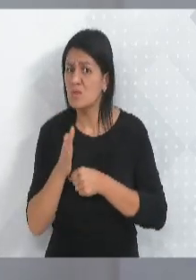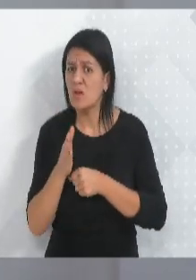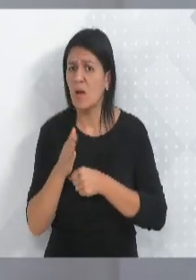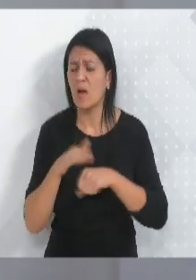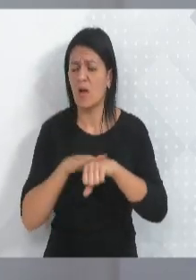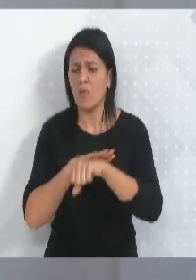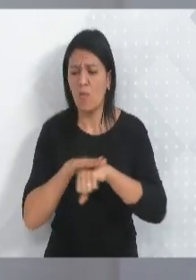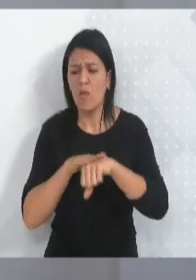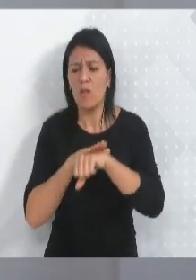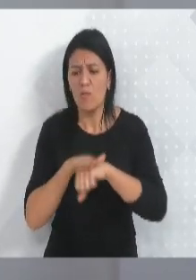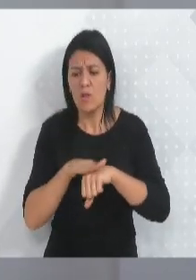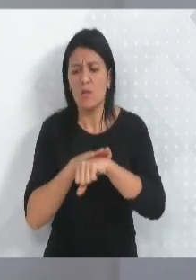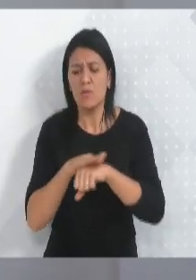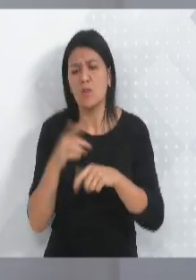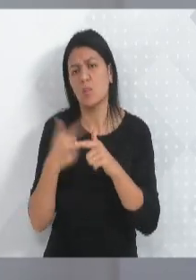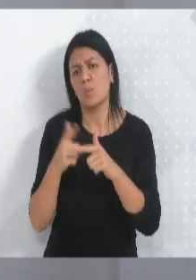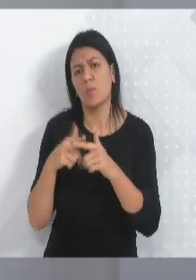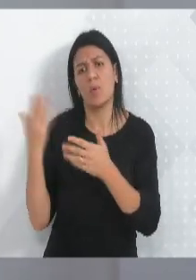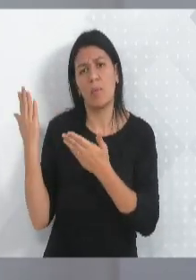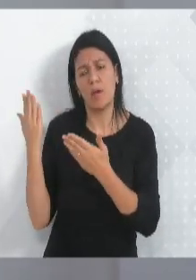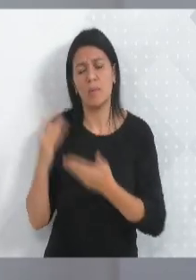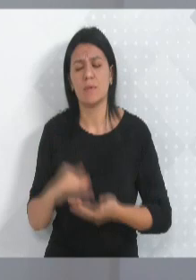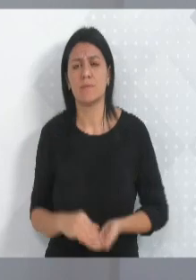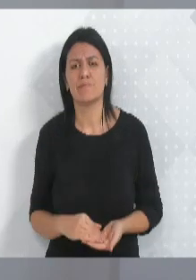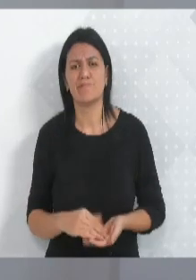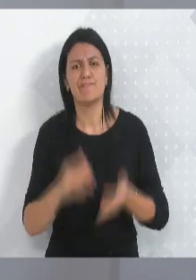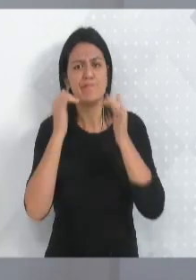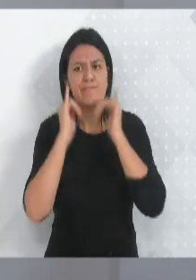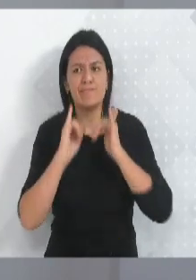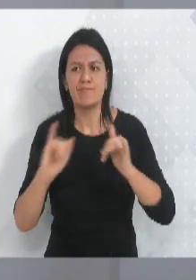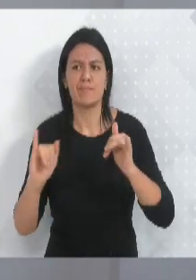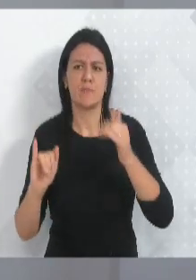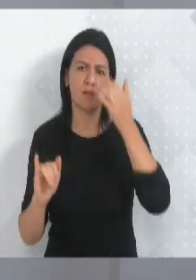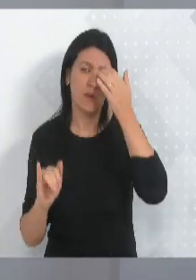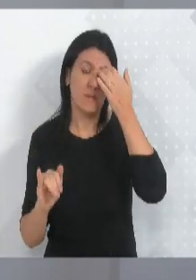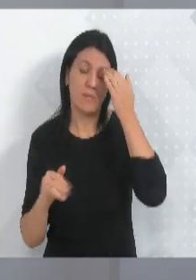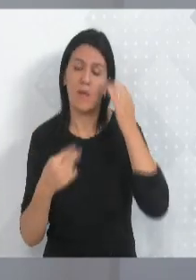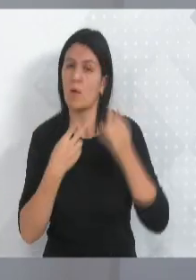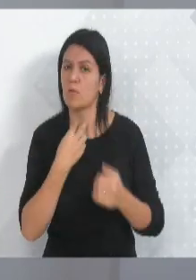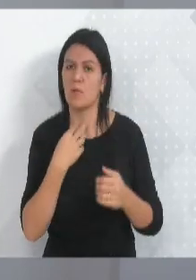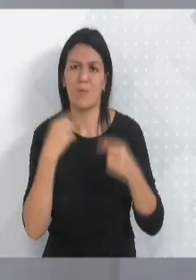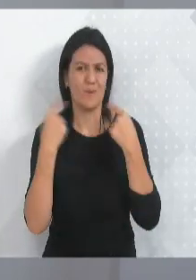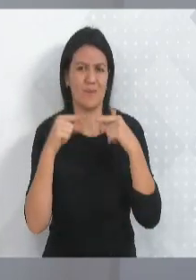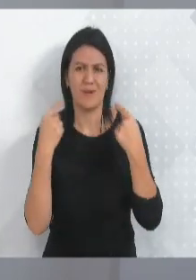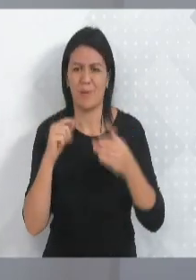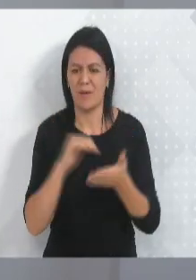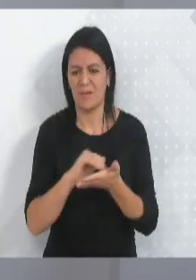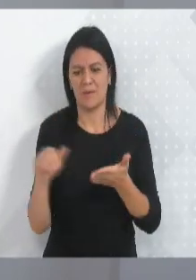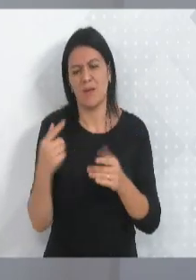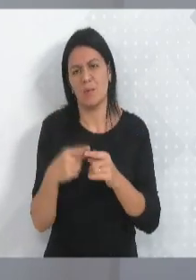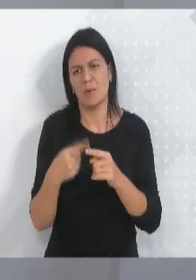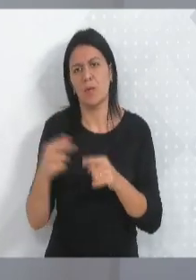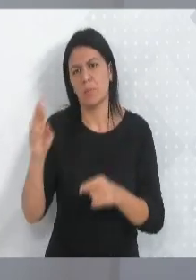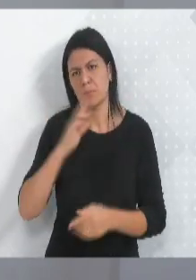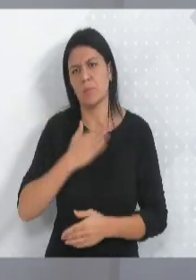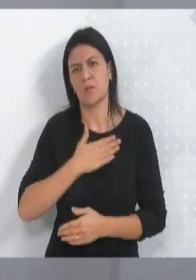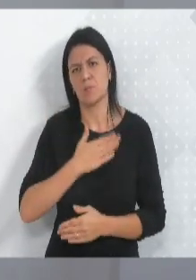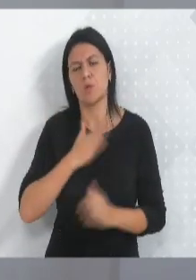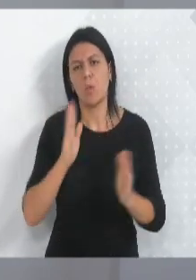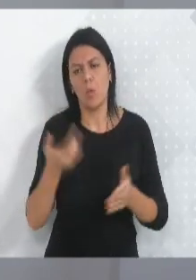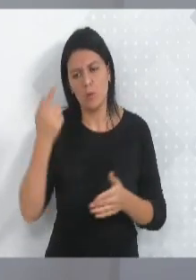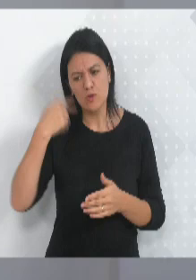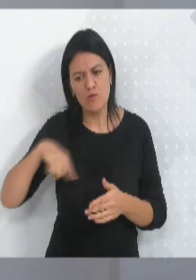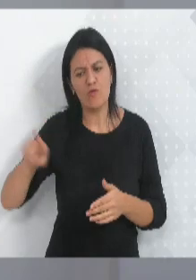falando sobre este problema. Comuniquei ao secretário, não posso reclamar do secretário com relação à devolutiva, inclusive ele esteve no dia de hoje